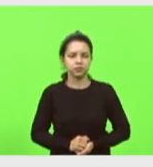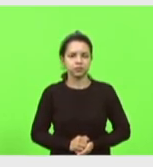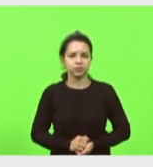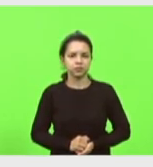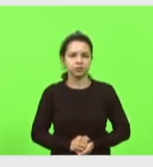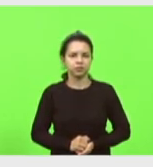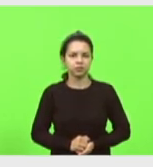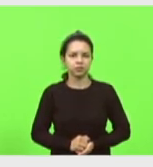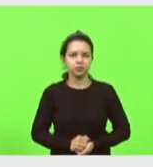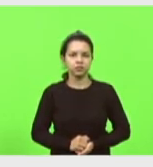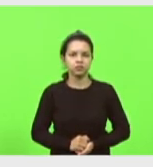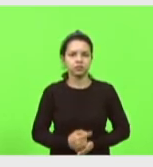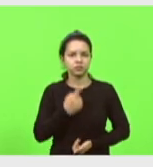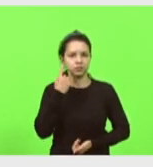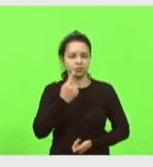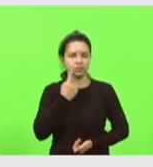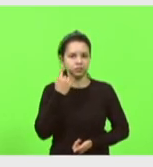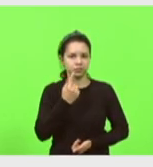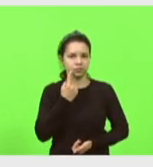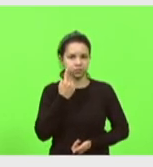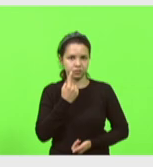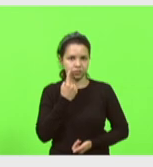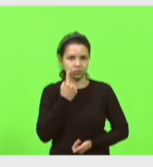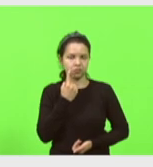Com o voto a deputado Sérgio Mota.